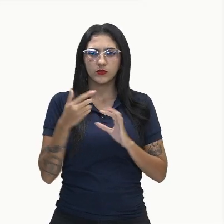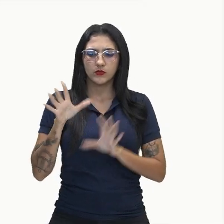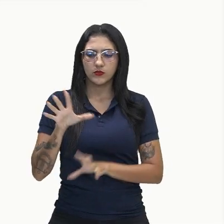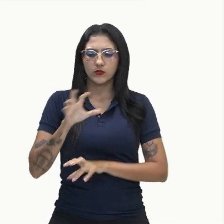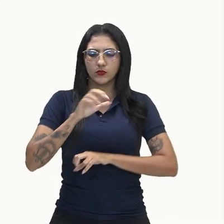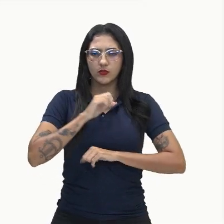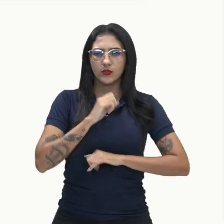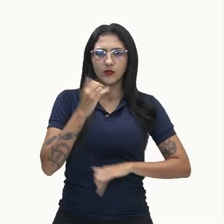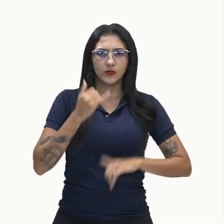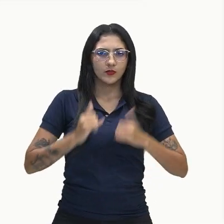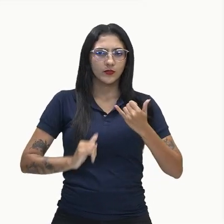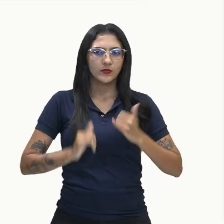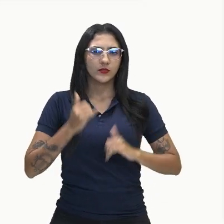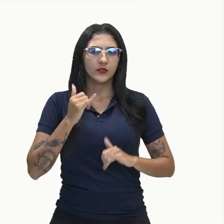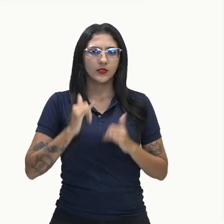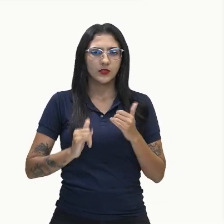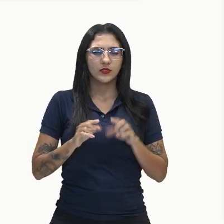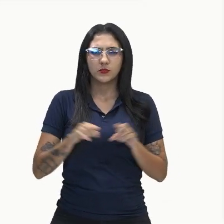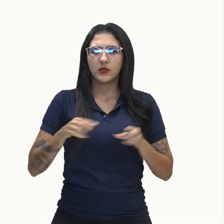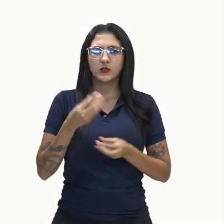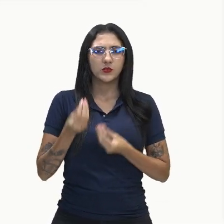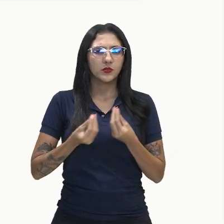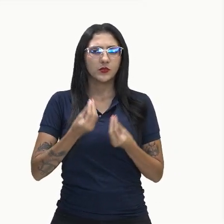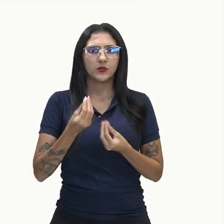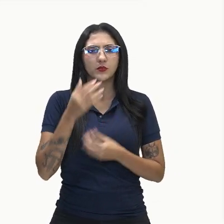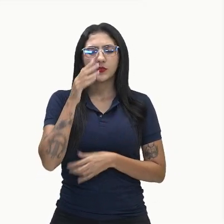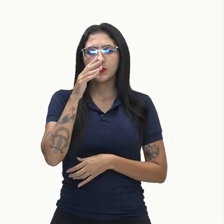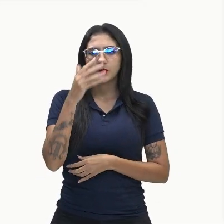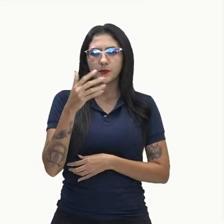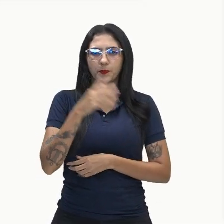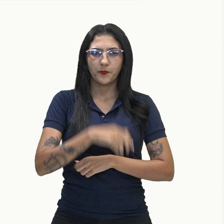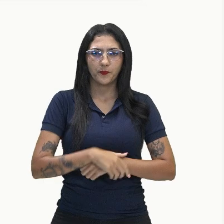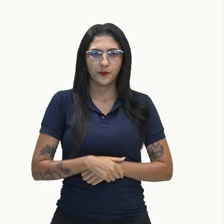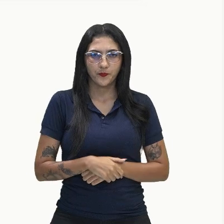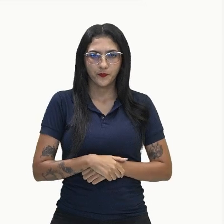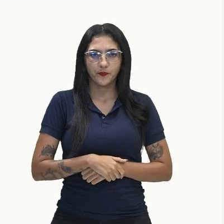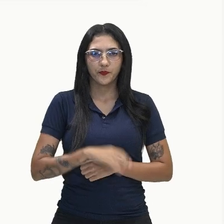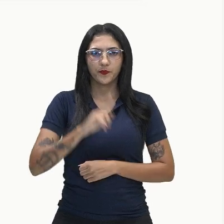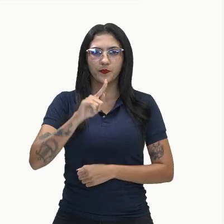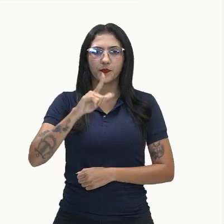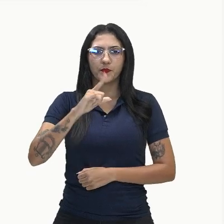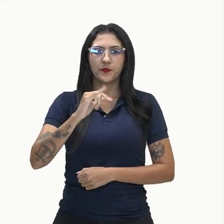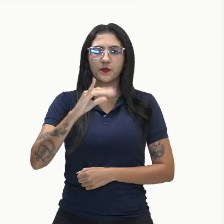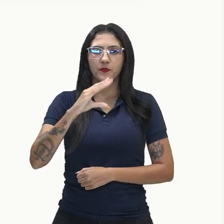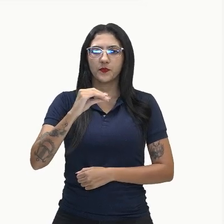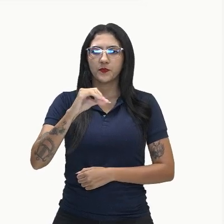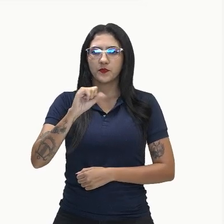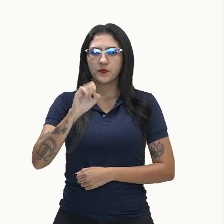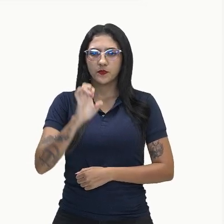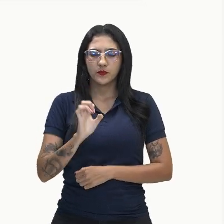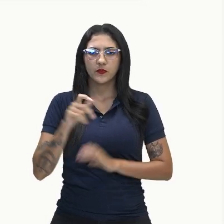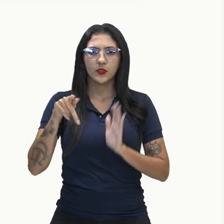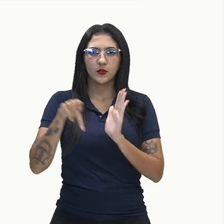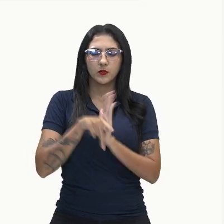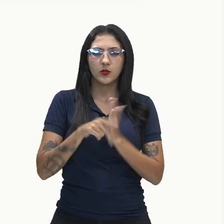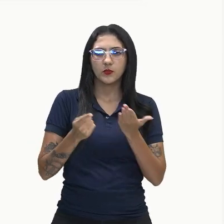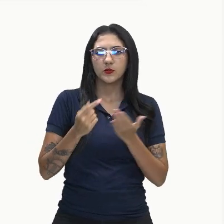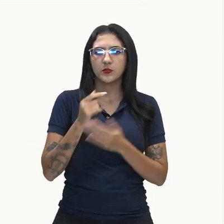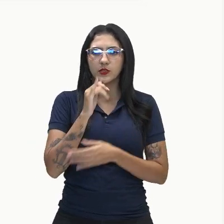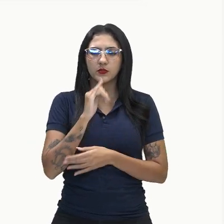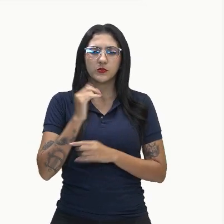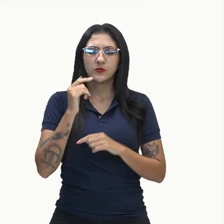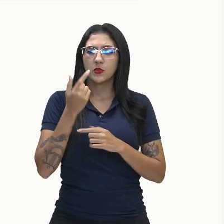para funcionar. Então, como isso ocorre? Bem, a glicose, que é proveniente dos processos de digestão